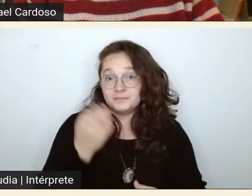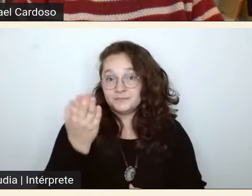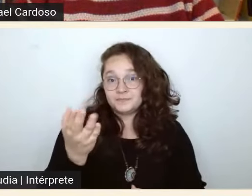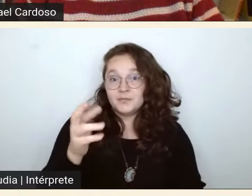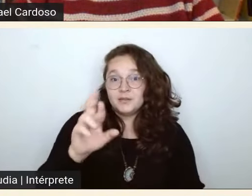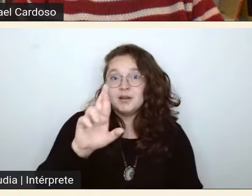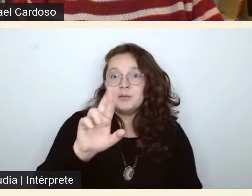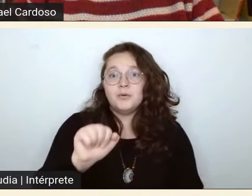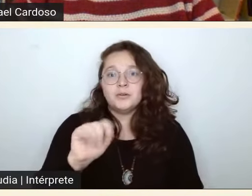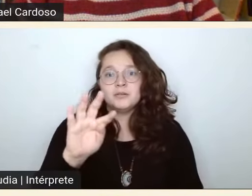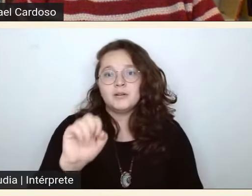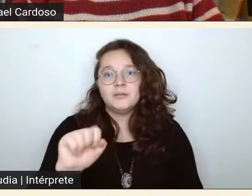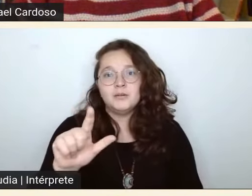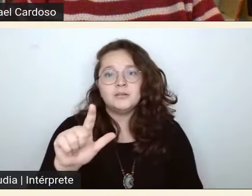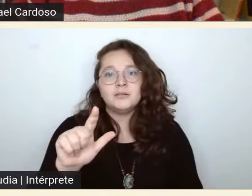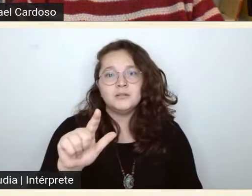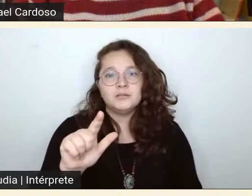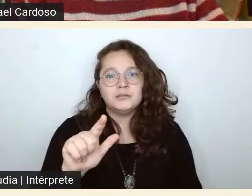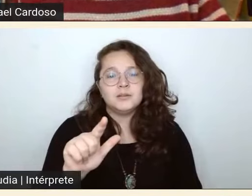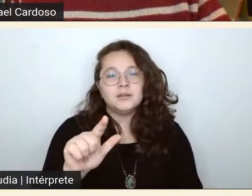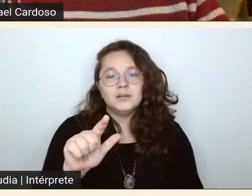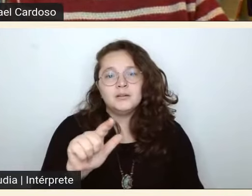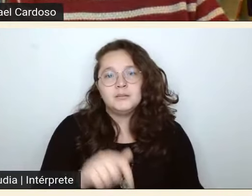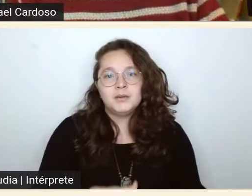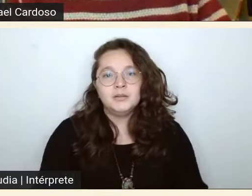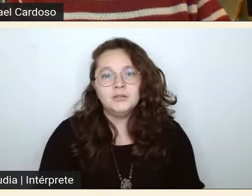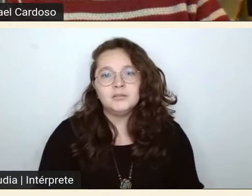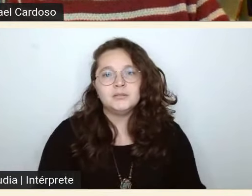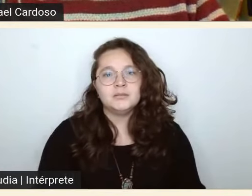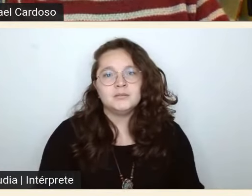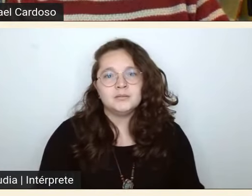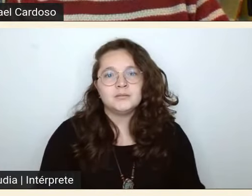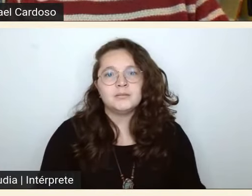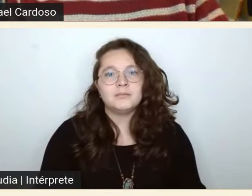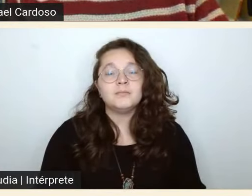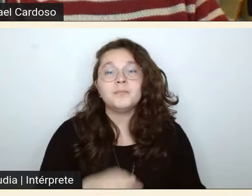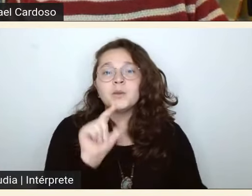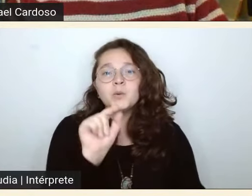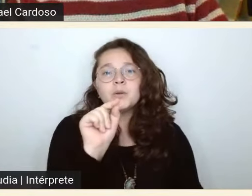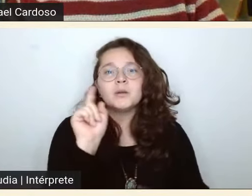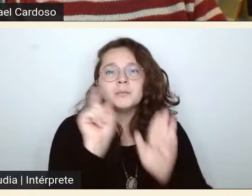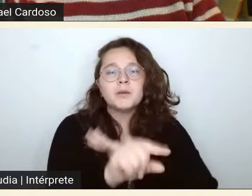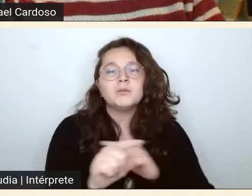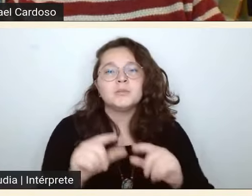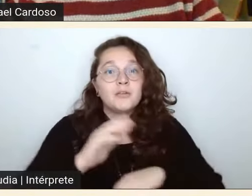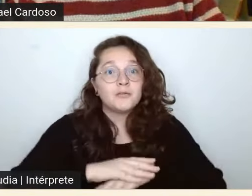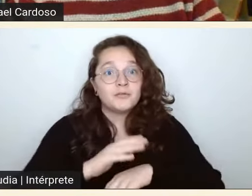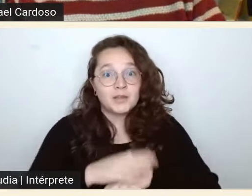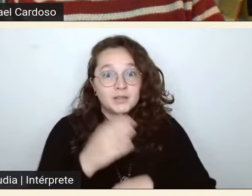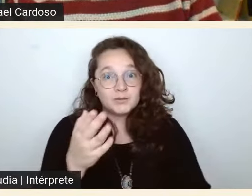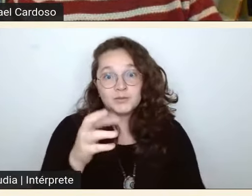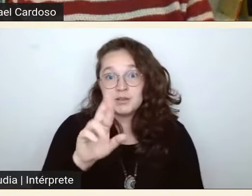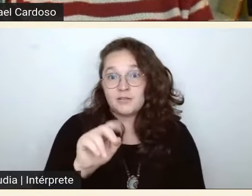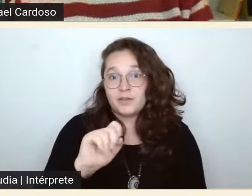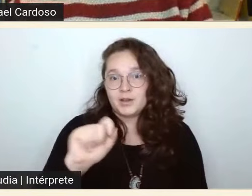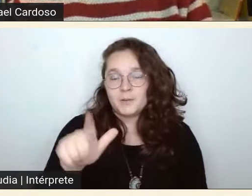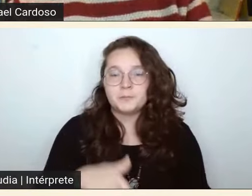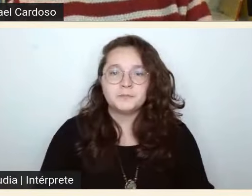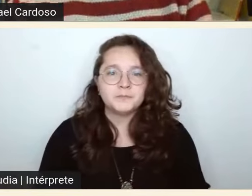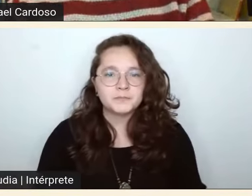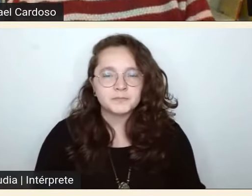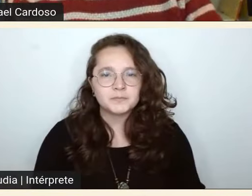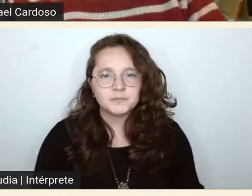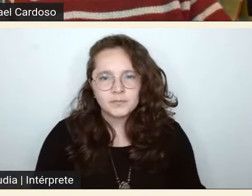Rafael. É uma pergunta feita pela Fernanda Pita. Rafael, ela diz o seguinte: